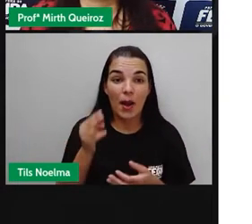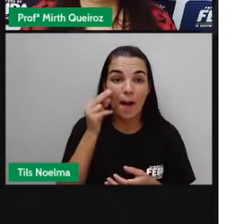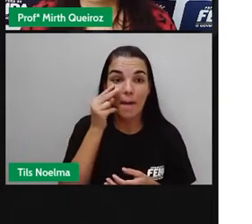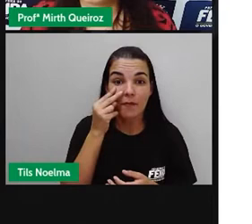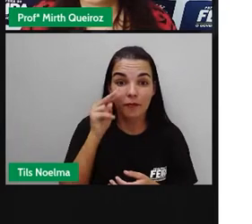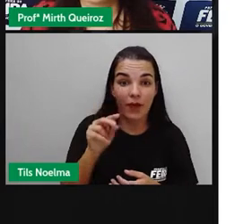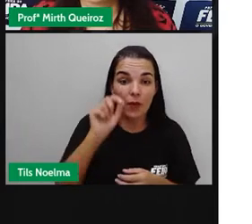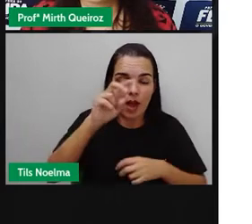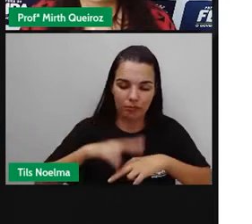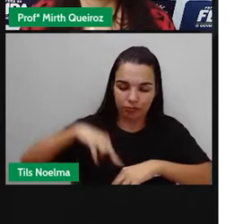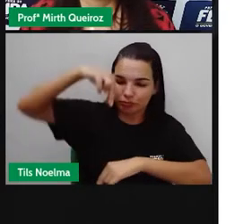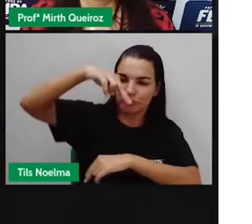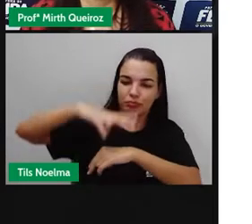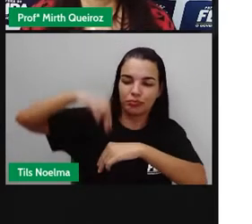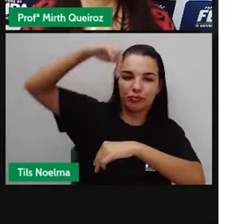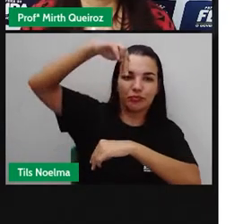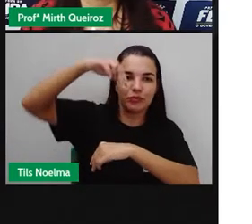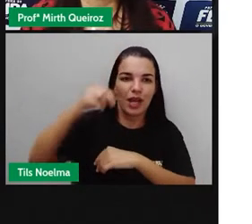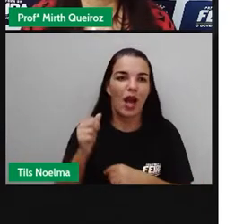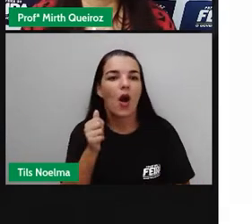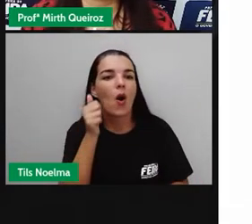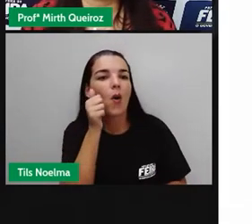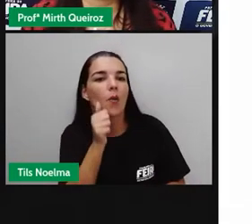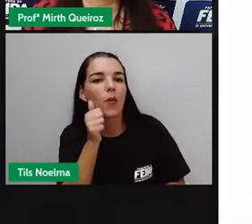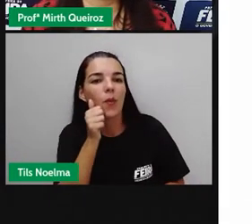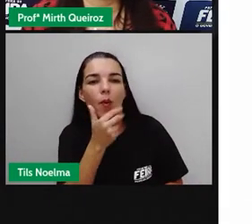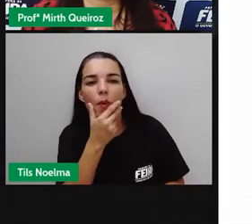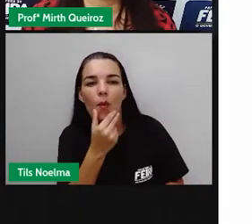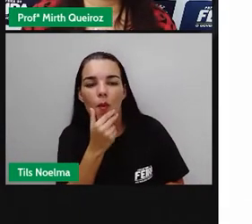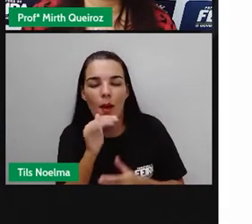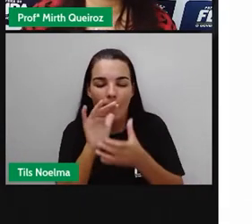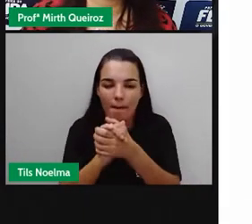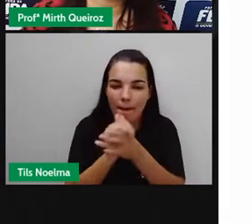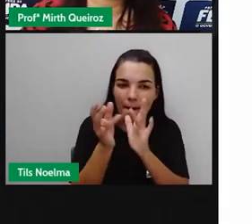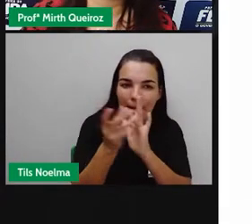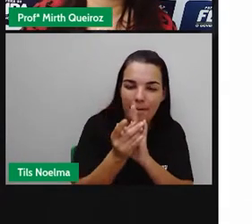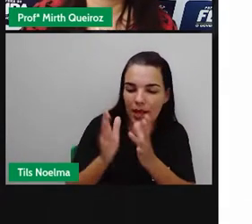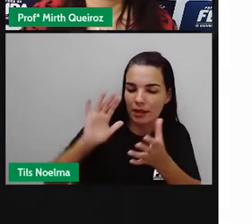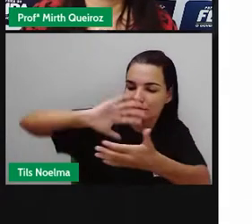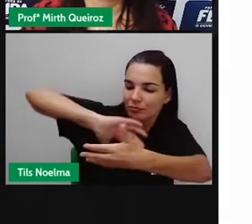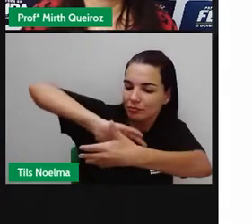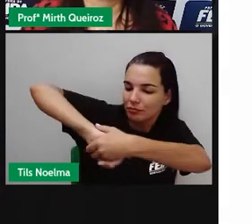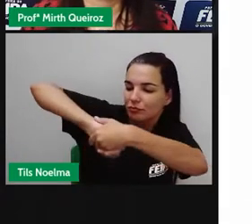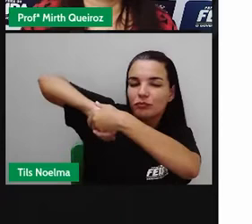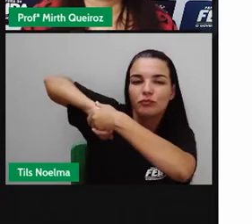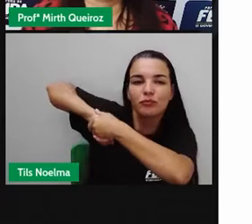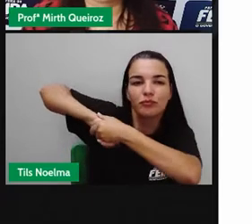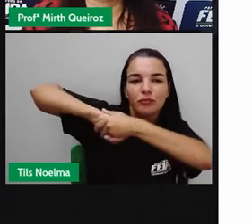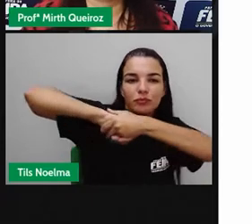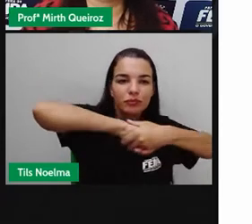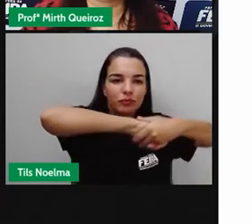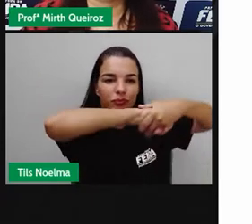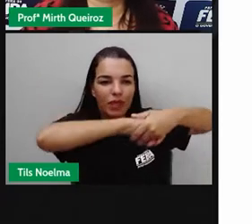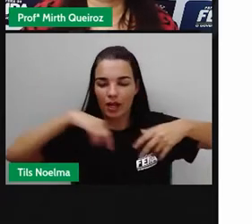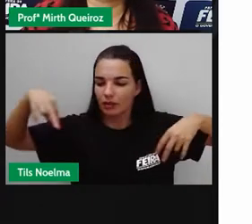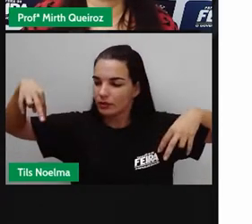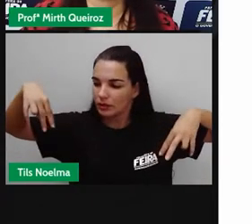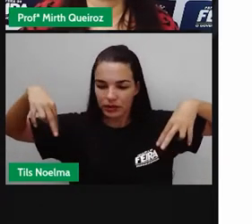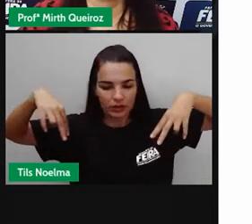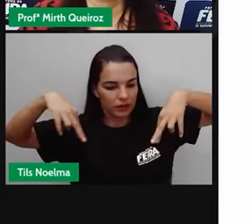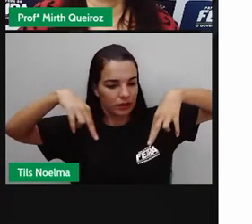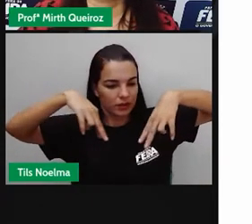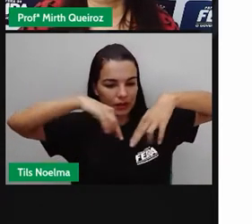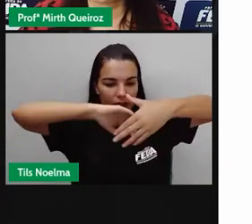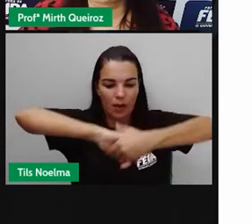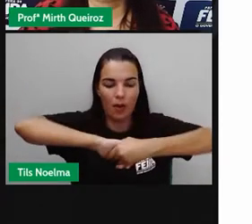Preparar para o galope. A noiva e o noivo eles se encontram e saem de mãos dadas para o alto, né,